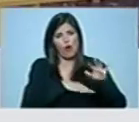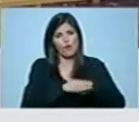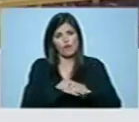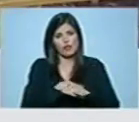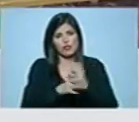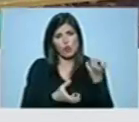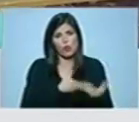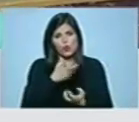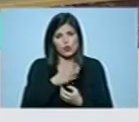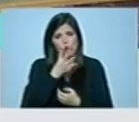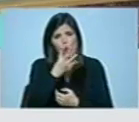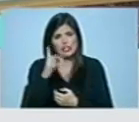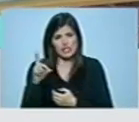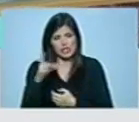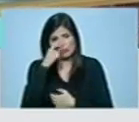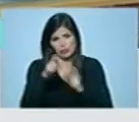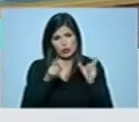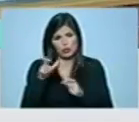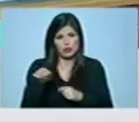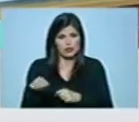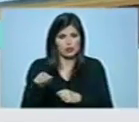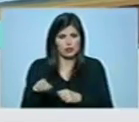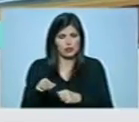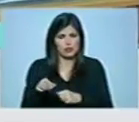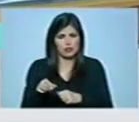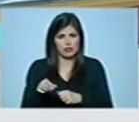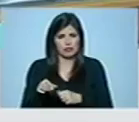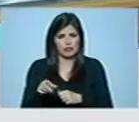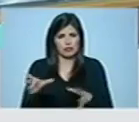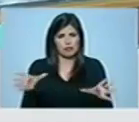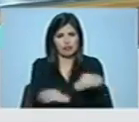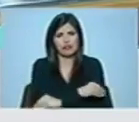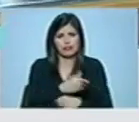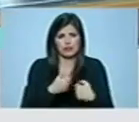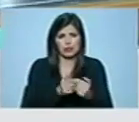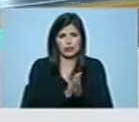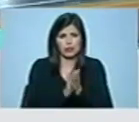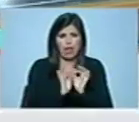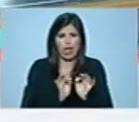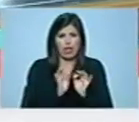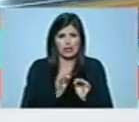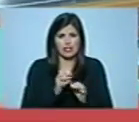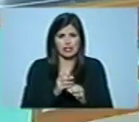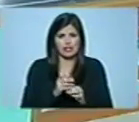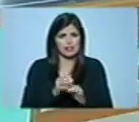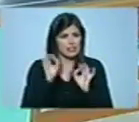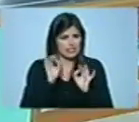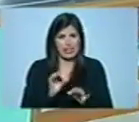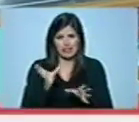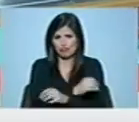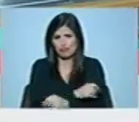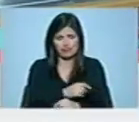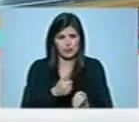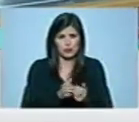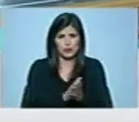6 pessoas. E isto lambia um estudo, não é? Mas pronto. Pois mas é. Mas é assim, é a